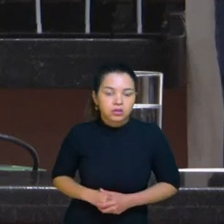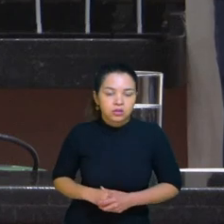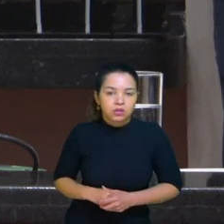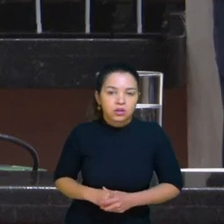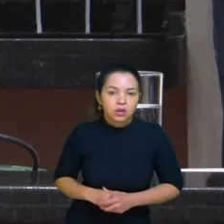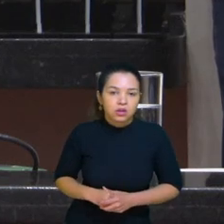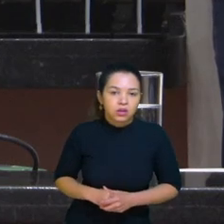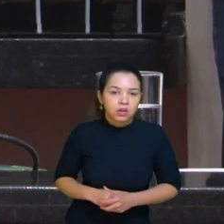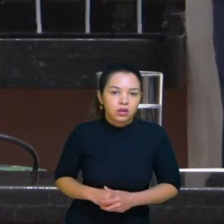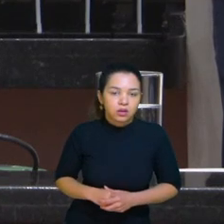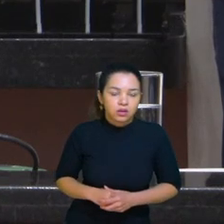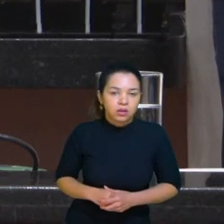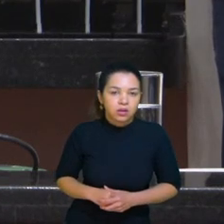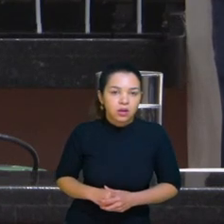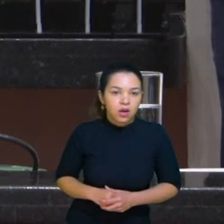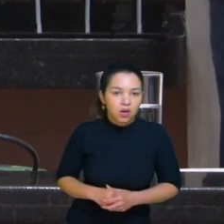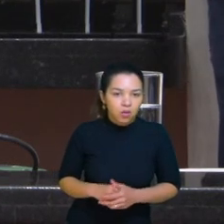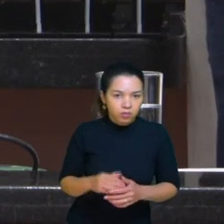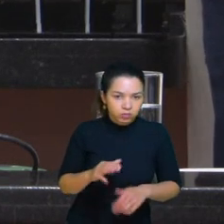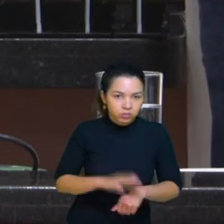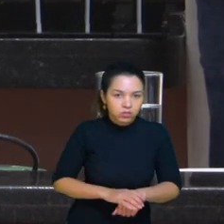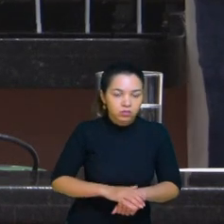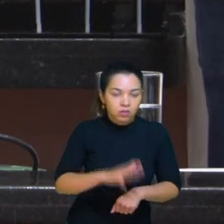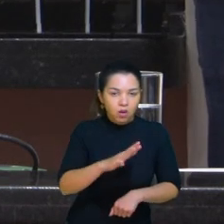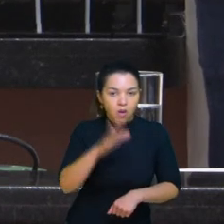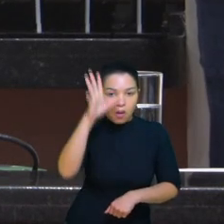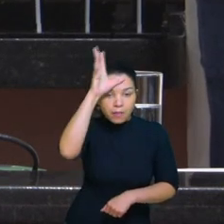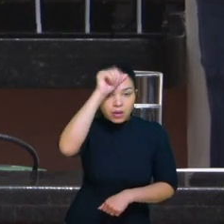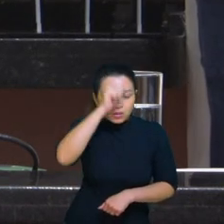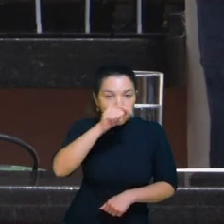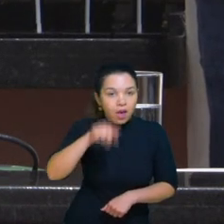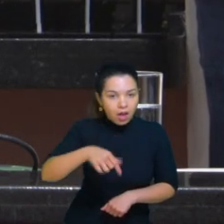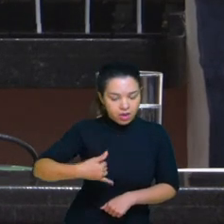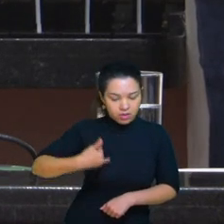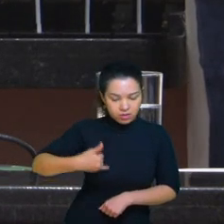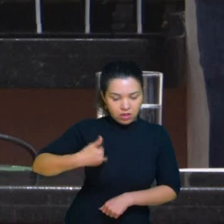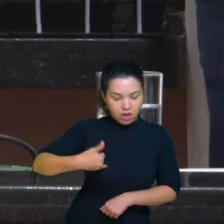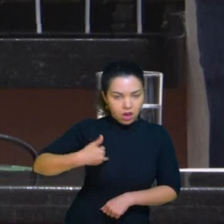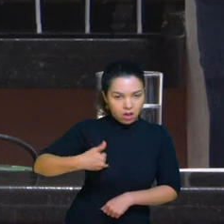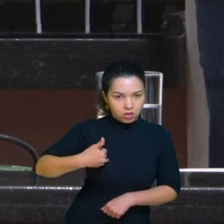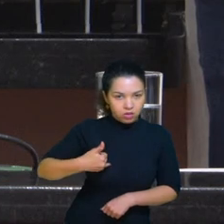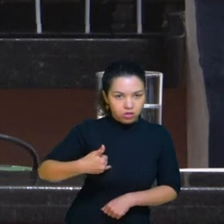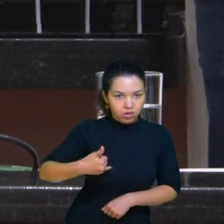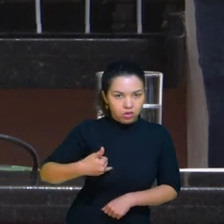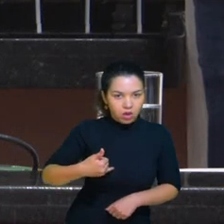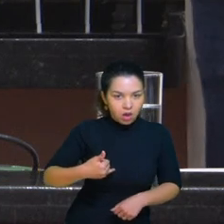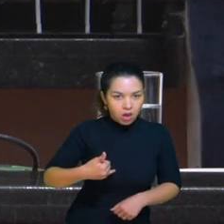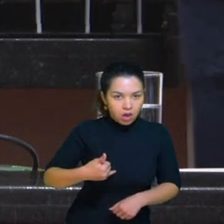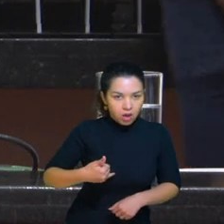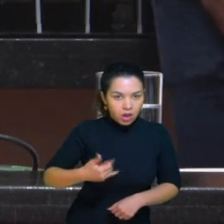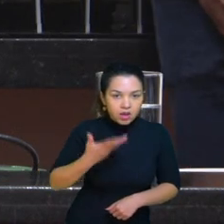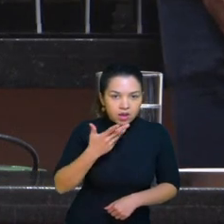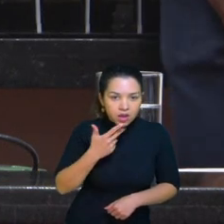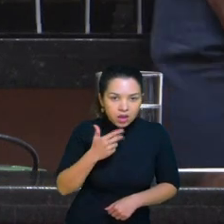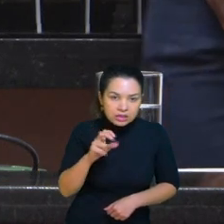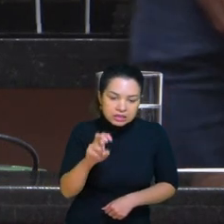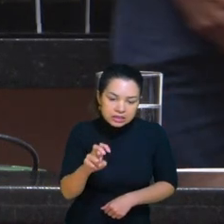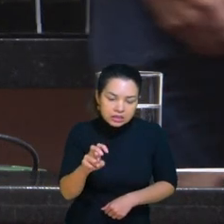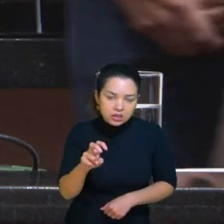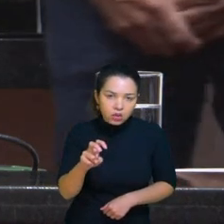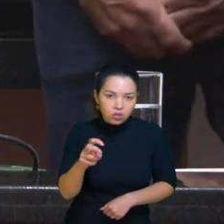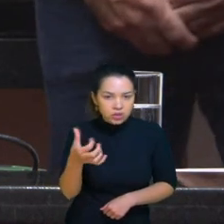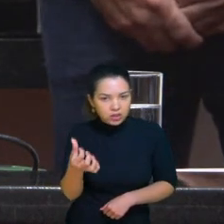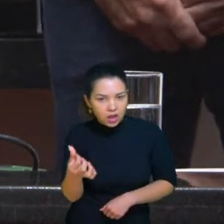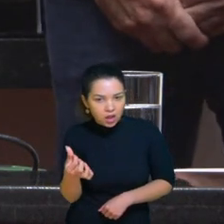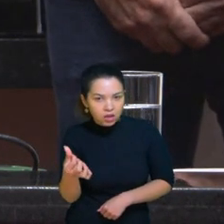mostra que a o maior aprendizado ocorre Nessa idade lá no comecinho da na verdade 5 se anos se não estou enganado